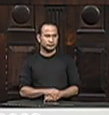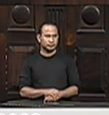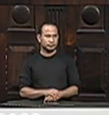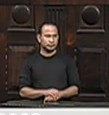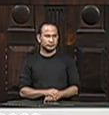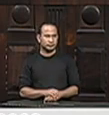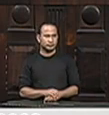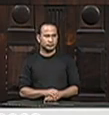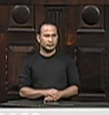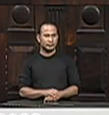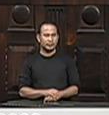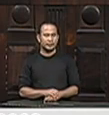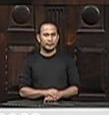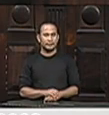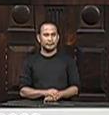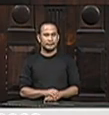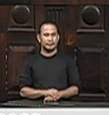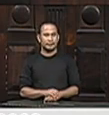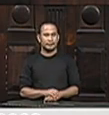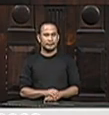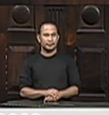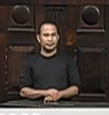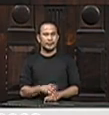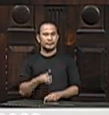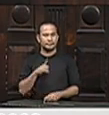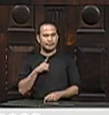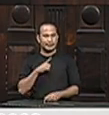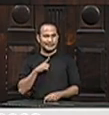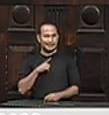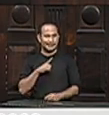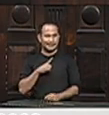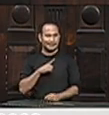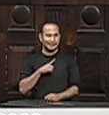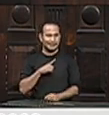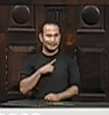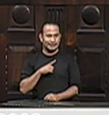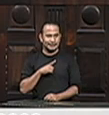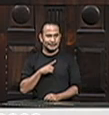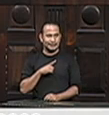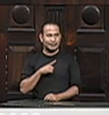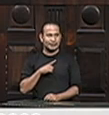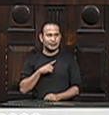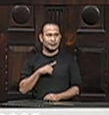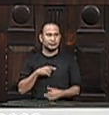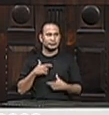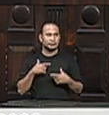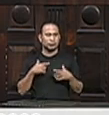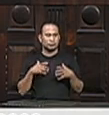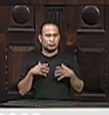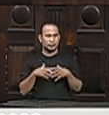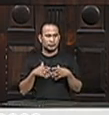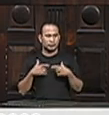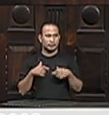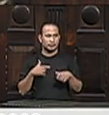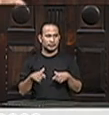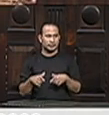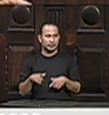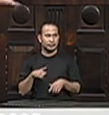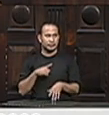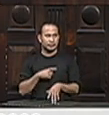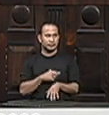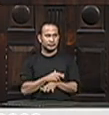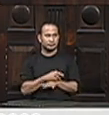forma como o mundo do trabalho tem se modificado e aqui não acompanha. E o